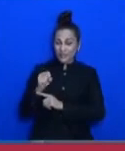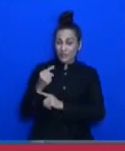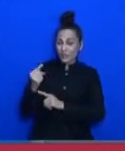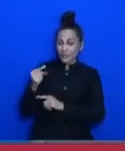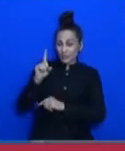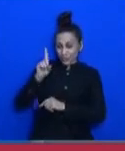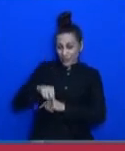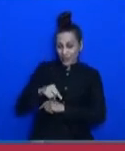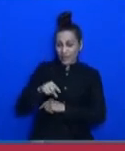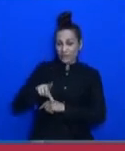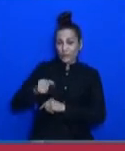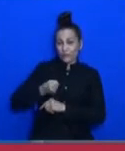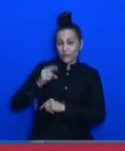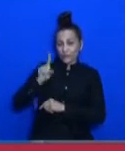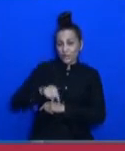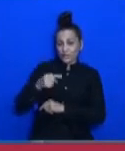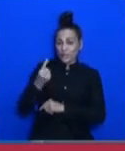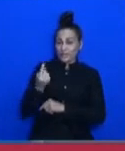2381 foram